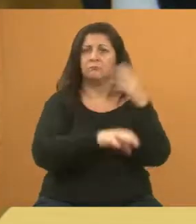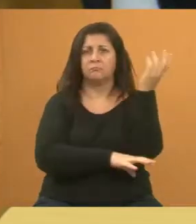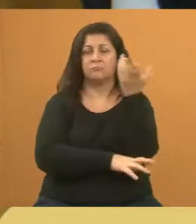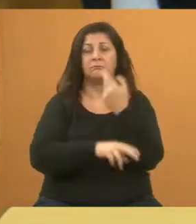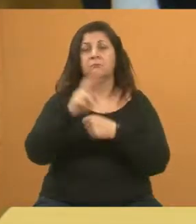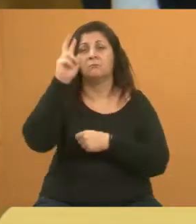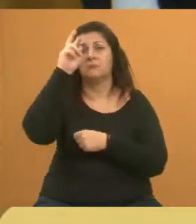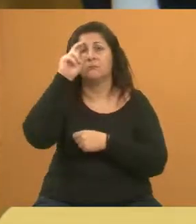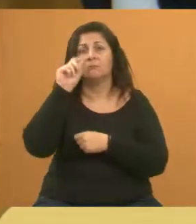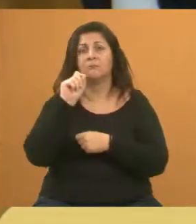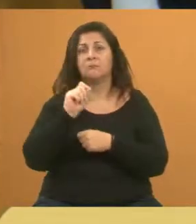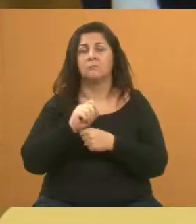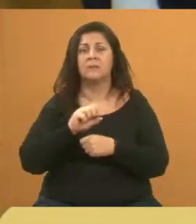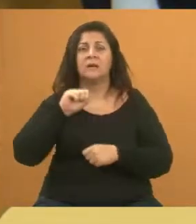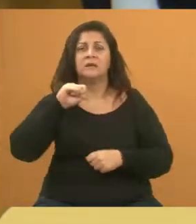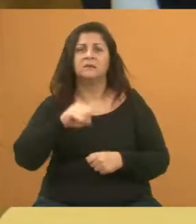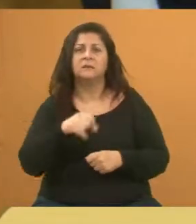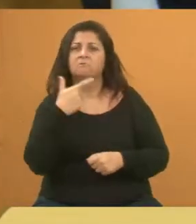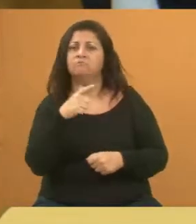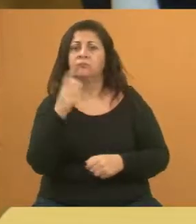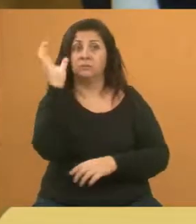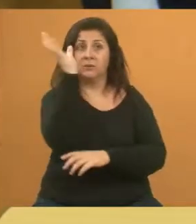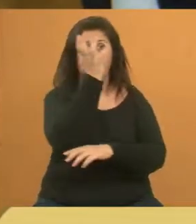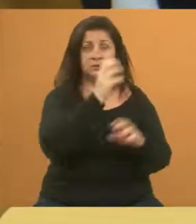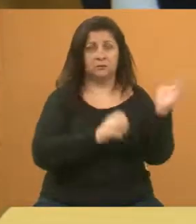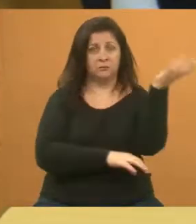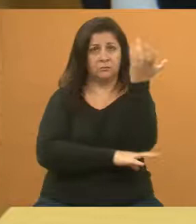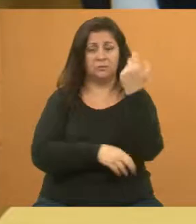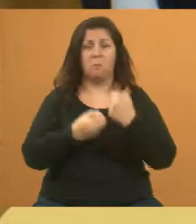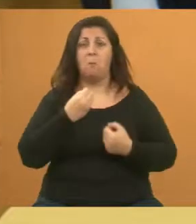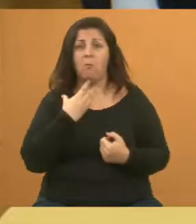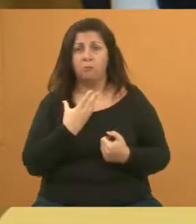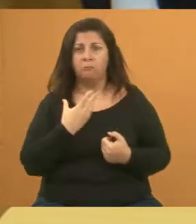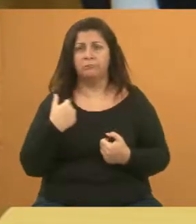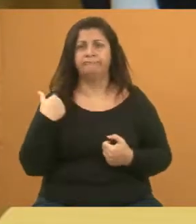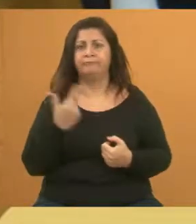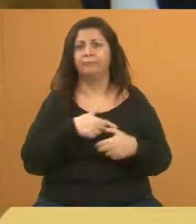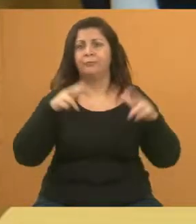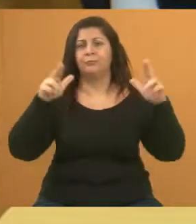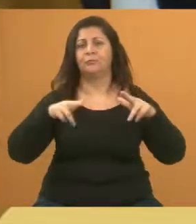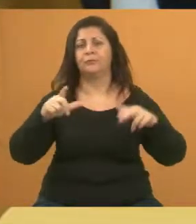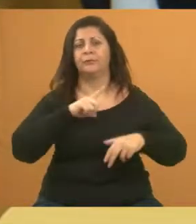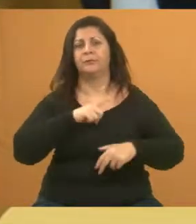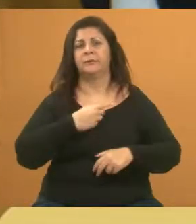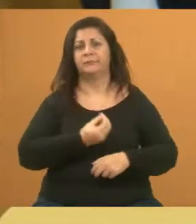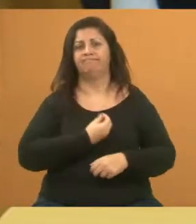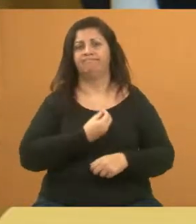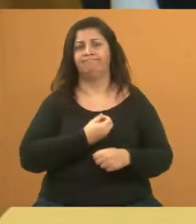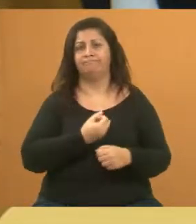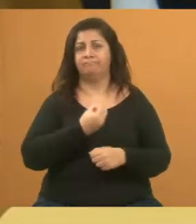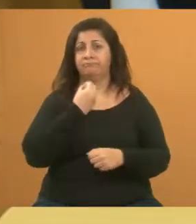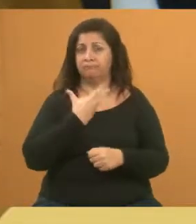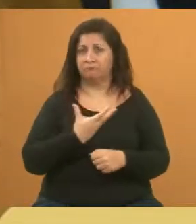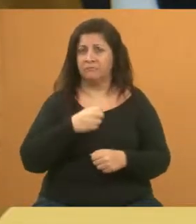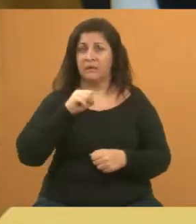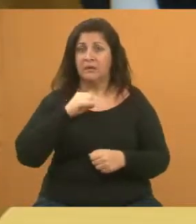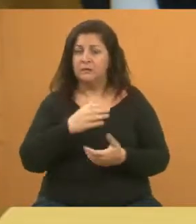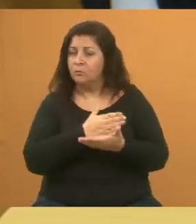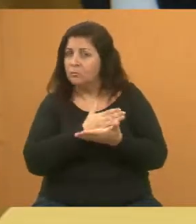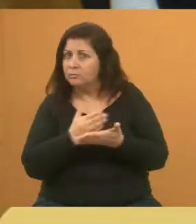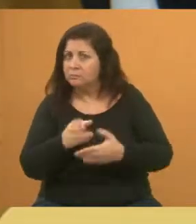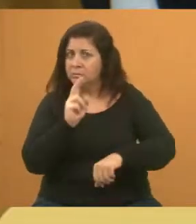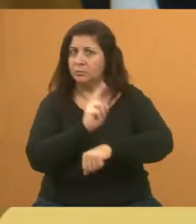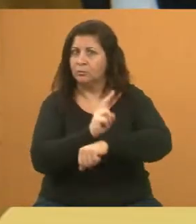lembrando que, sem um meio ambiente saudável, nós jamais teremos qualidade de vida. Se nós não começarmos a cuidar do